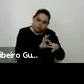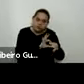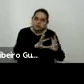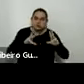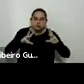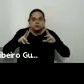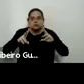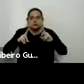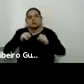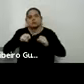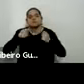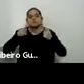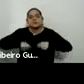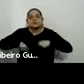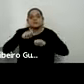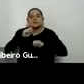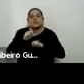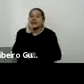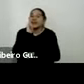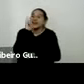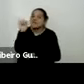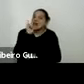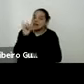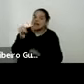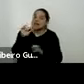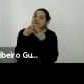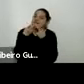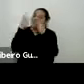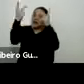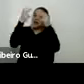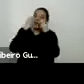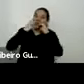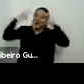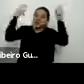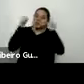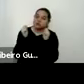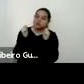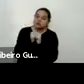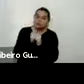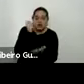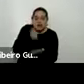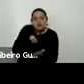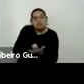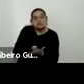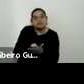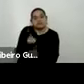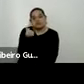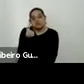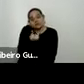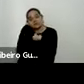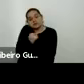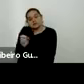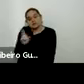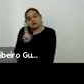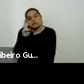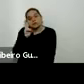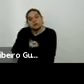etc., verbalizem em coro essa exigência. Porque essa exigência